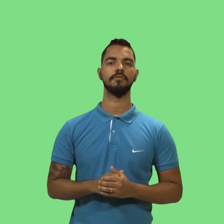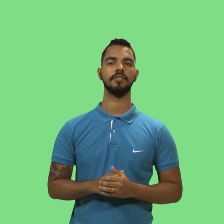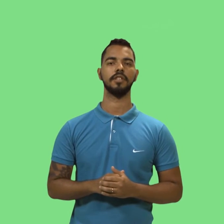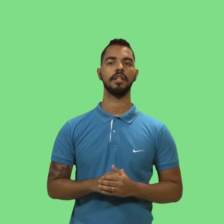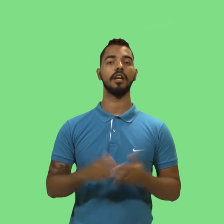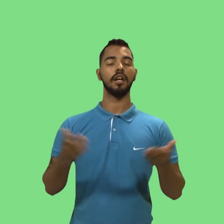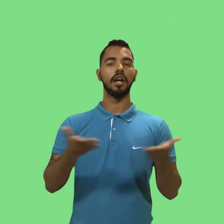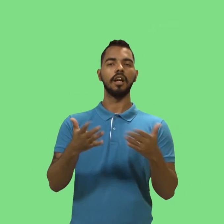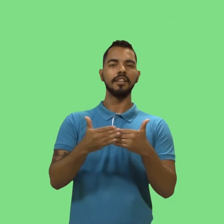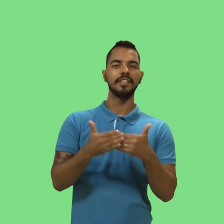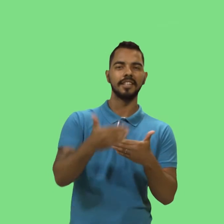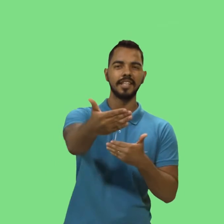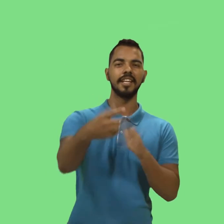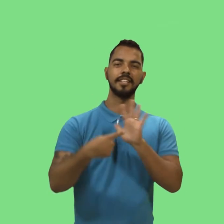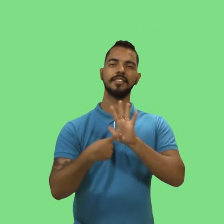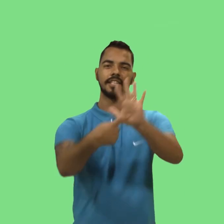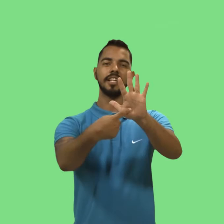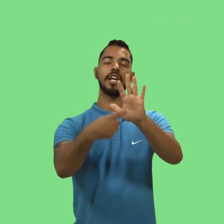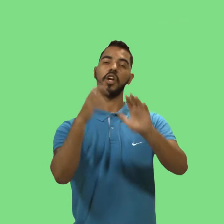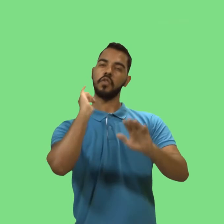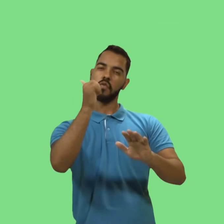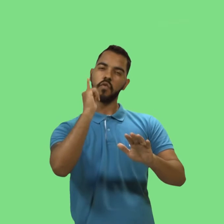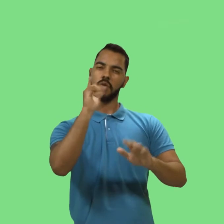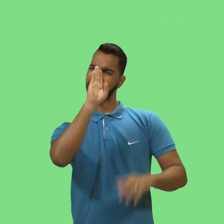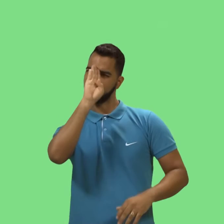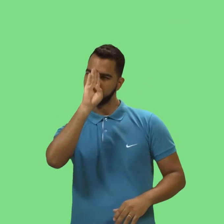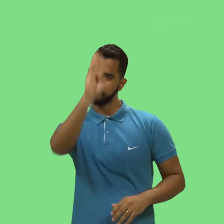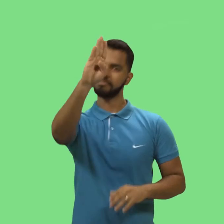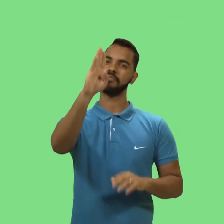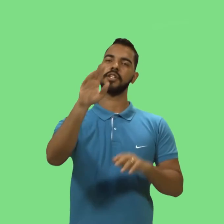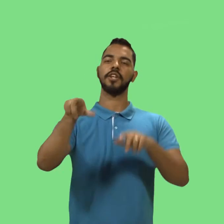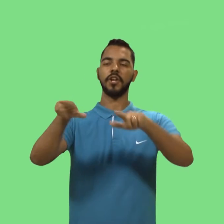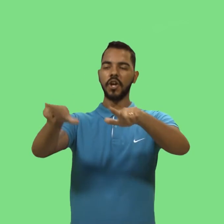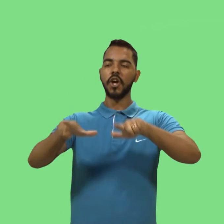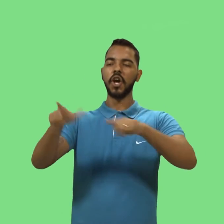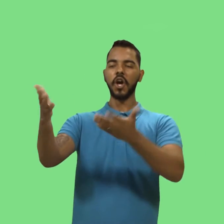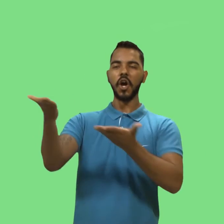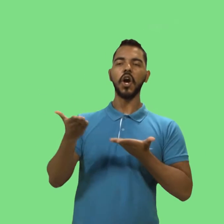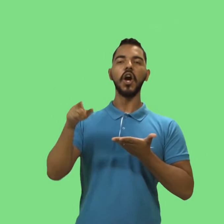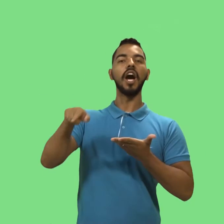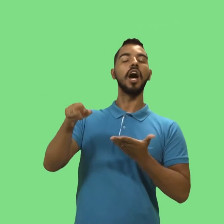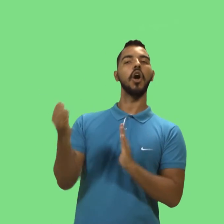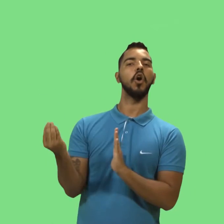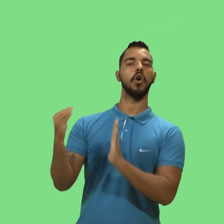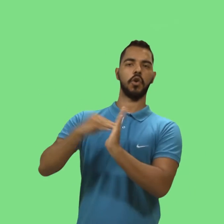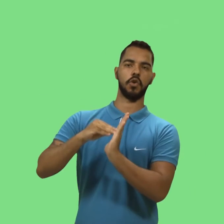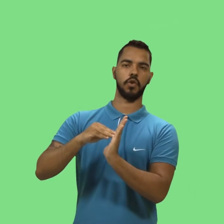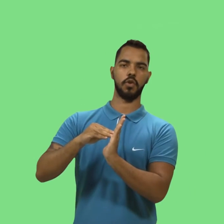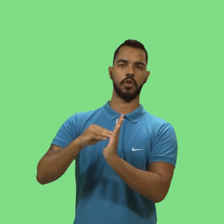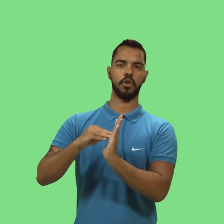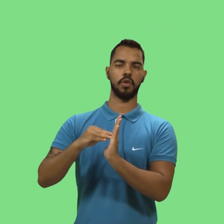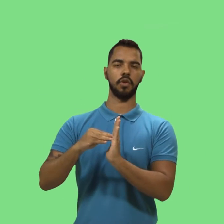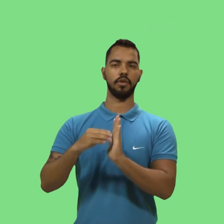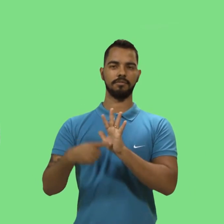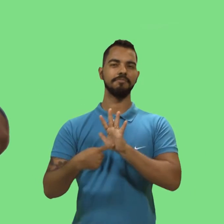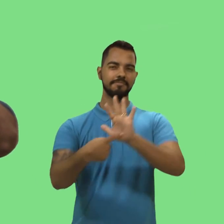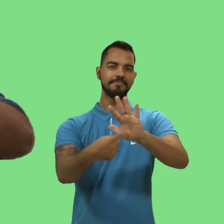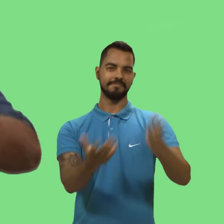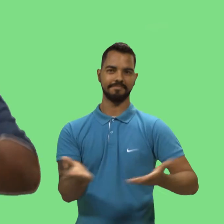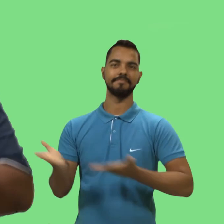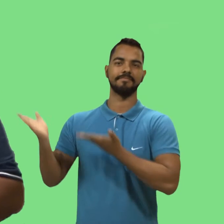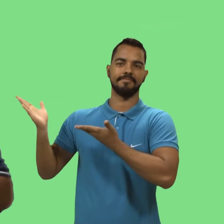Na sequência, vamos demonstrar agora para vocês as informações consideradas imprescindíveis para um